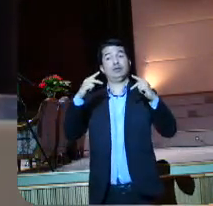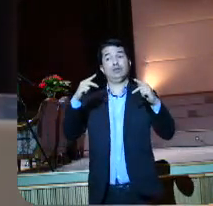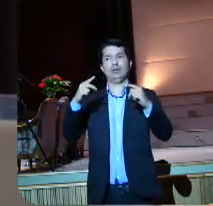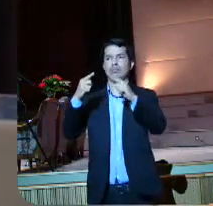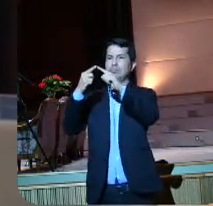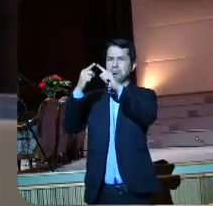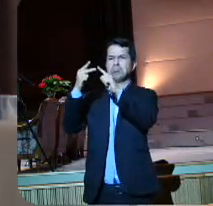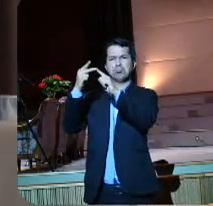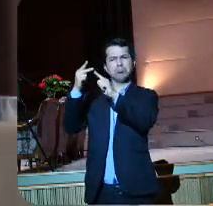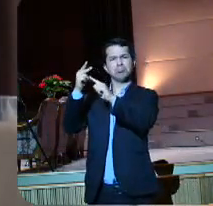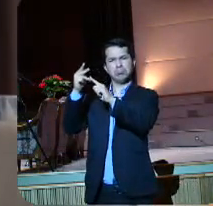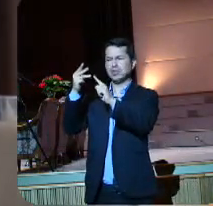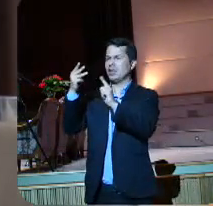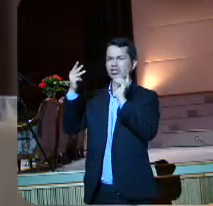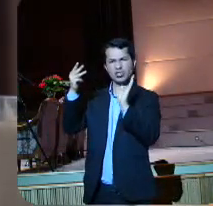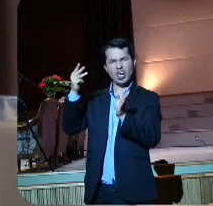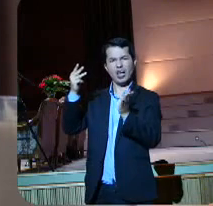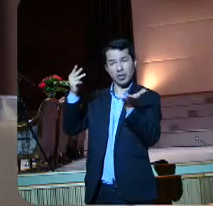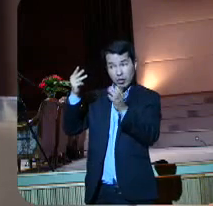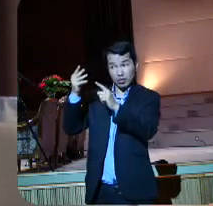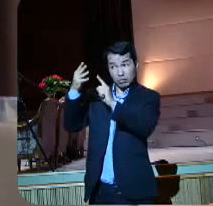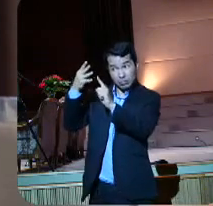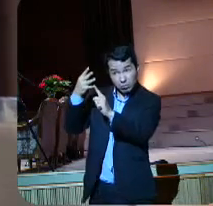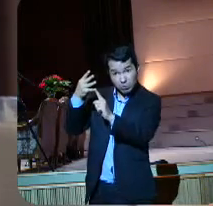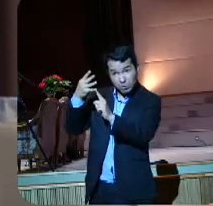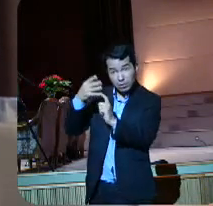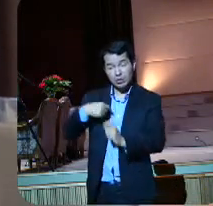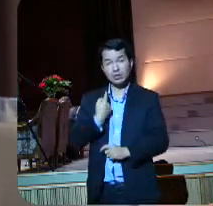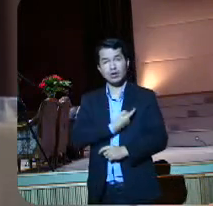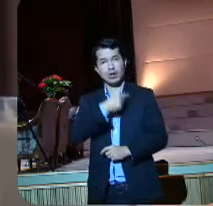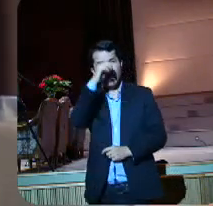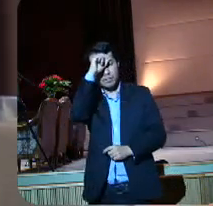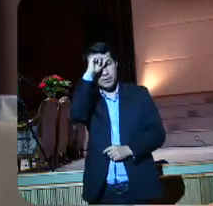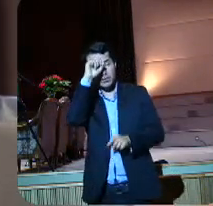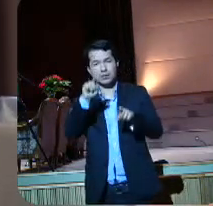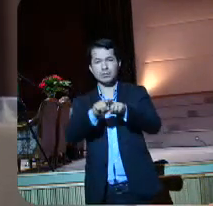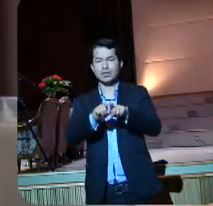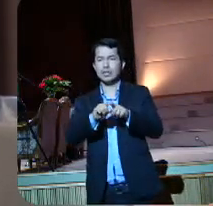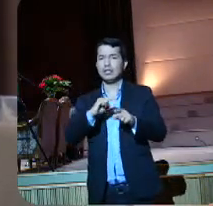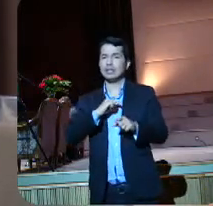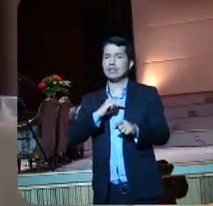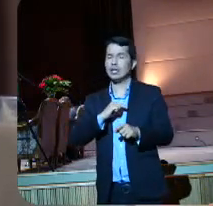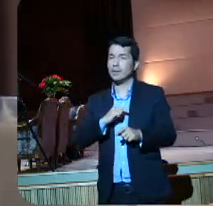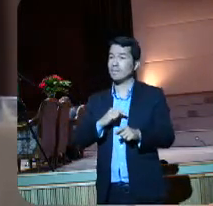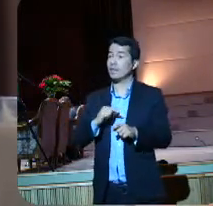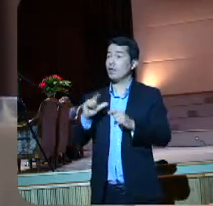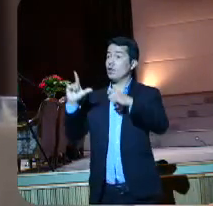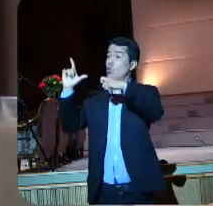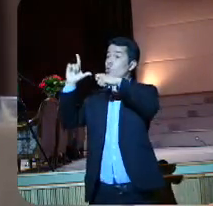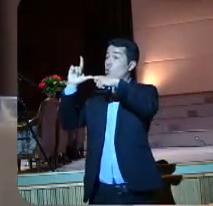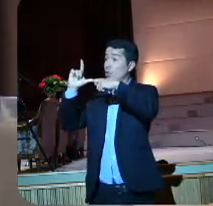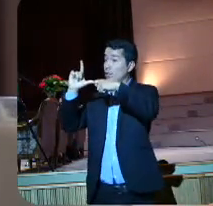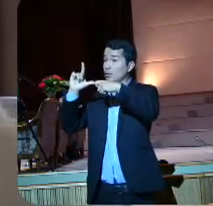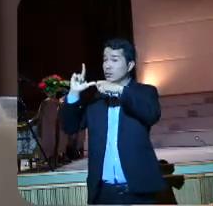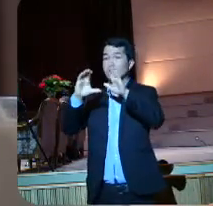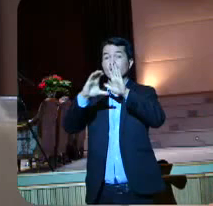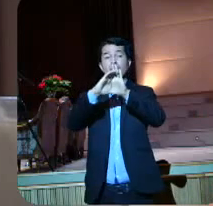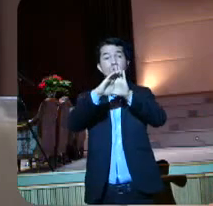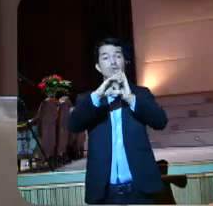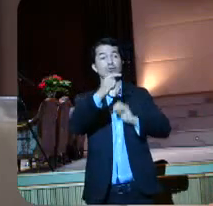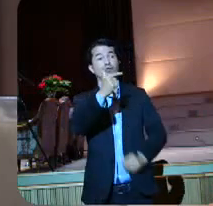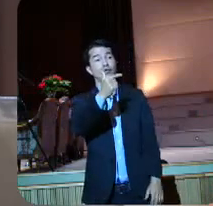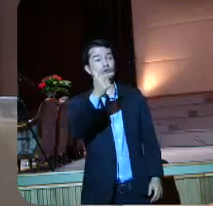revelação que Jesus vai fazer. E essa quarta revelação se encontra no Evangelho de Lucas, capítulo